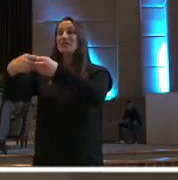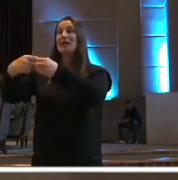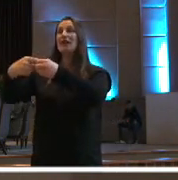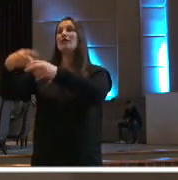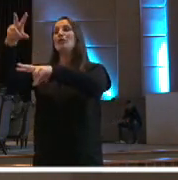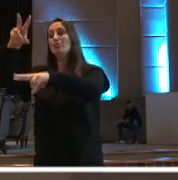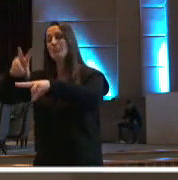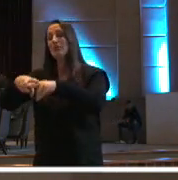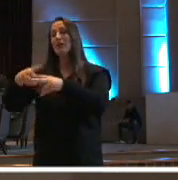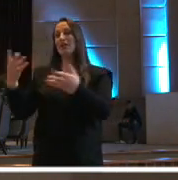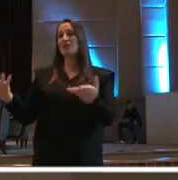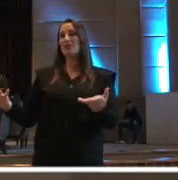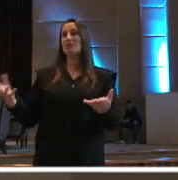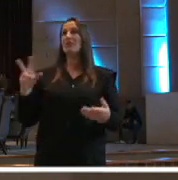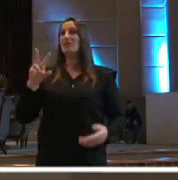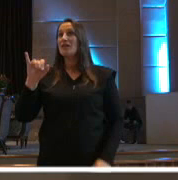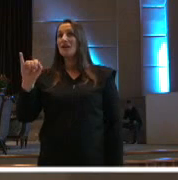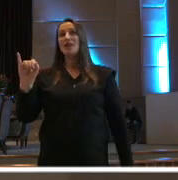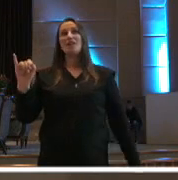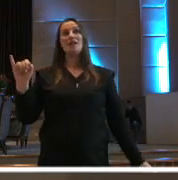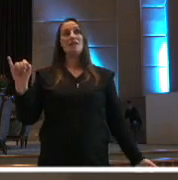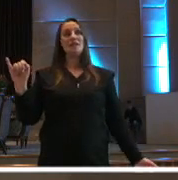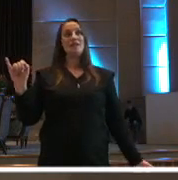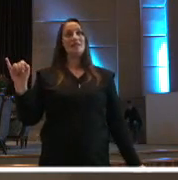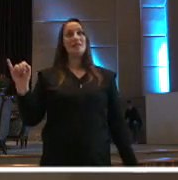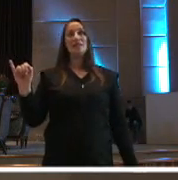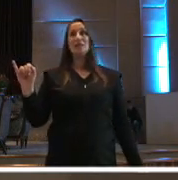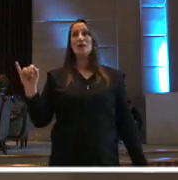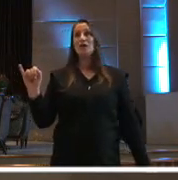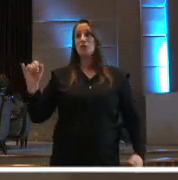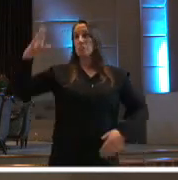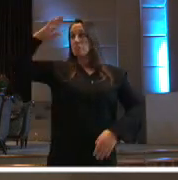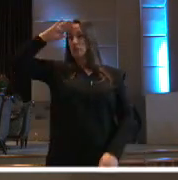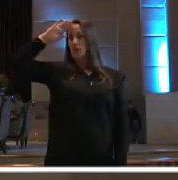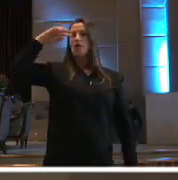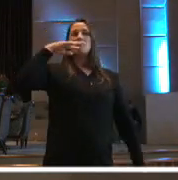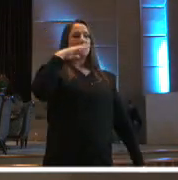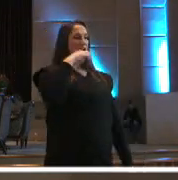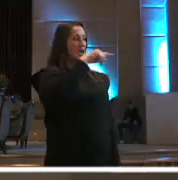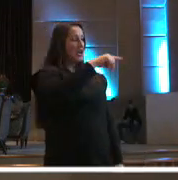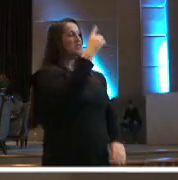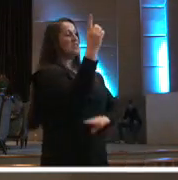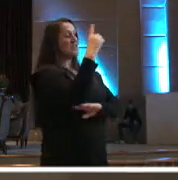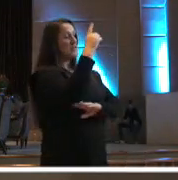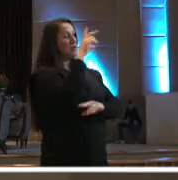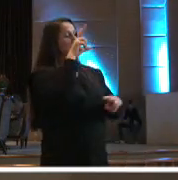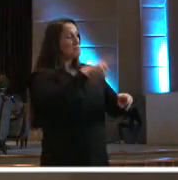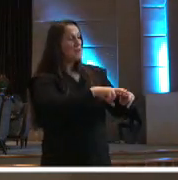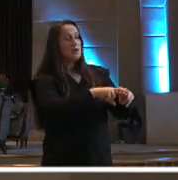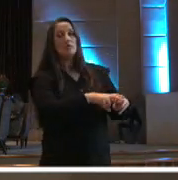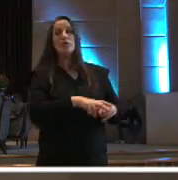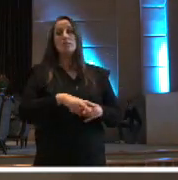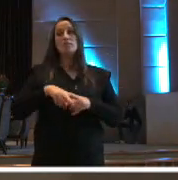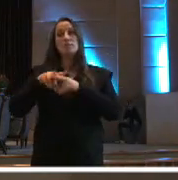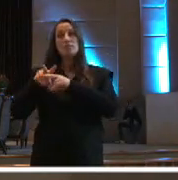Logo que eu chego, já os soldados da fronteira me reconhecem e dizem: esse aqui é o Davi que matou